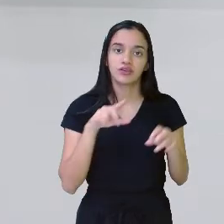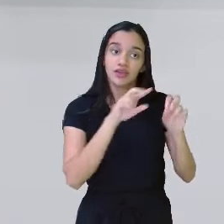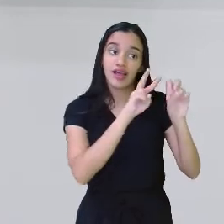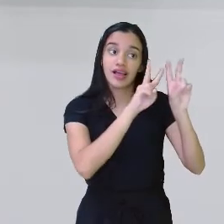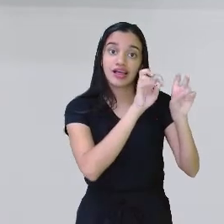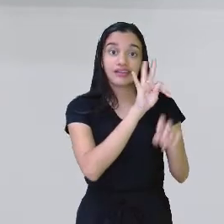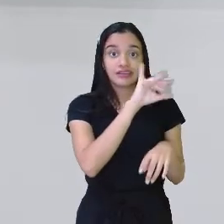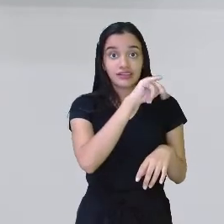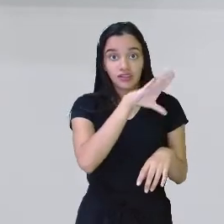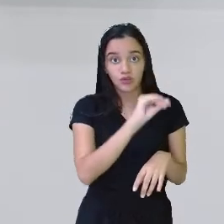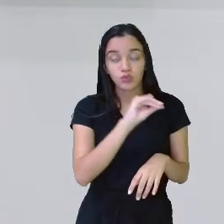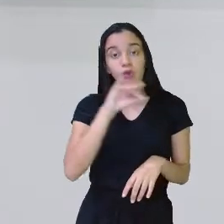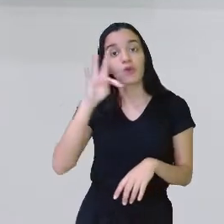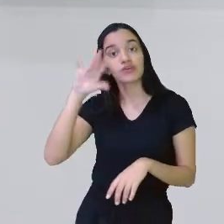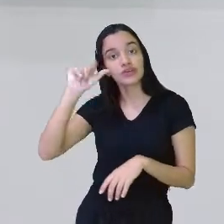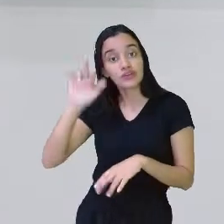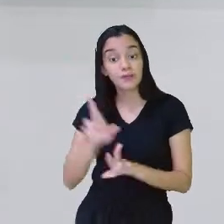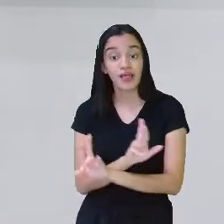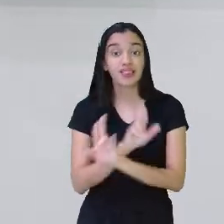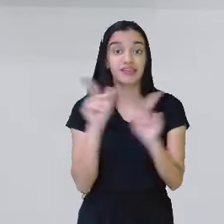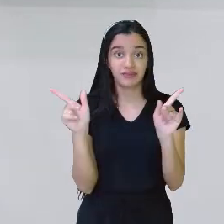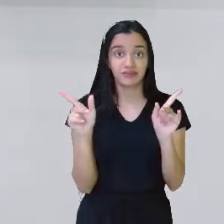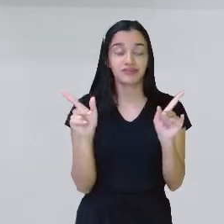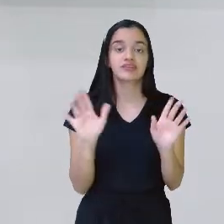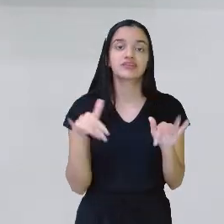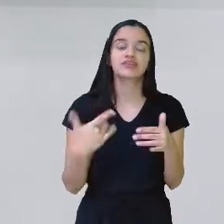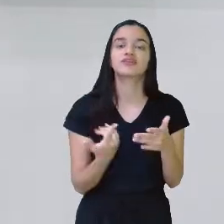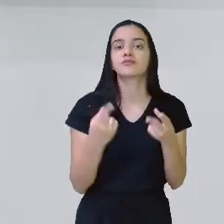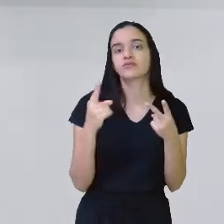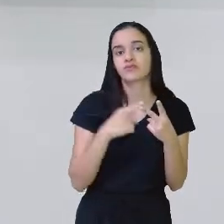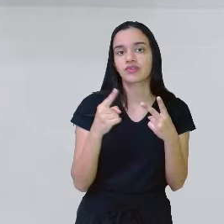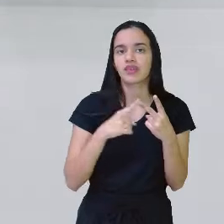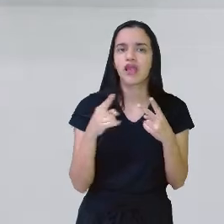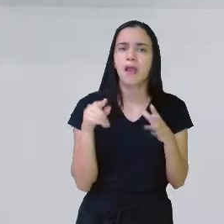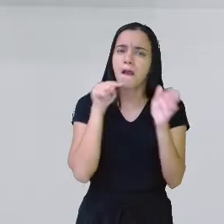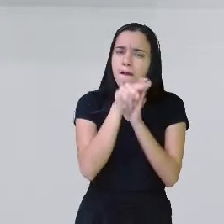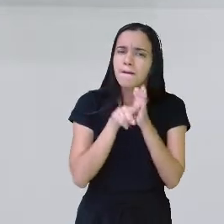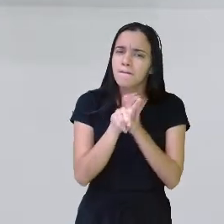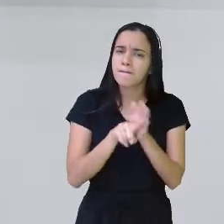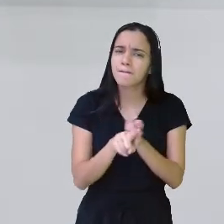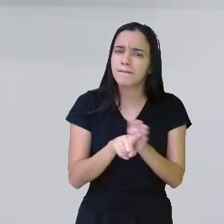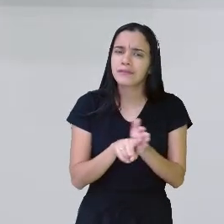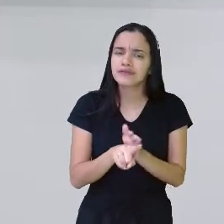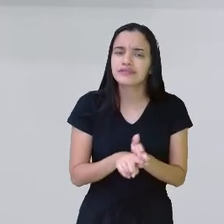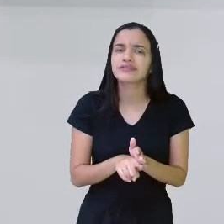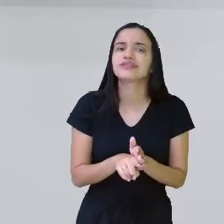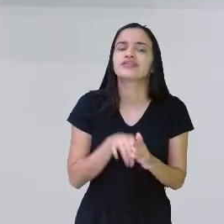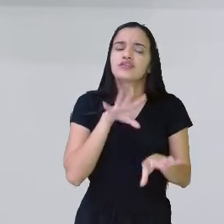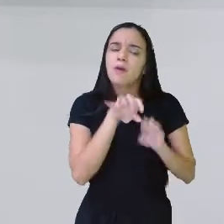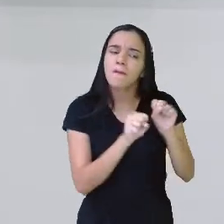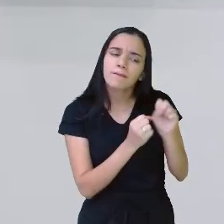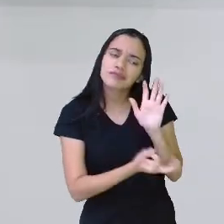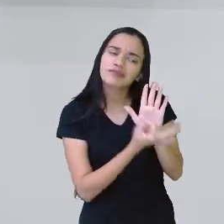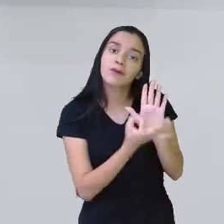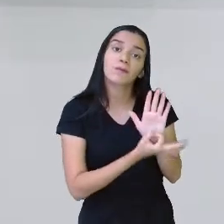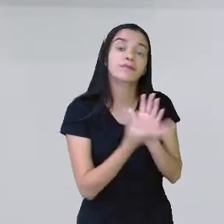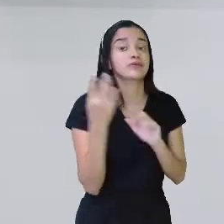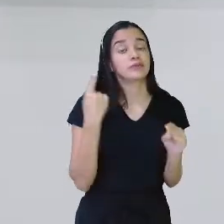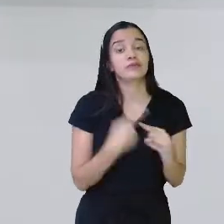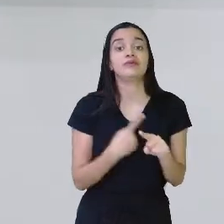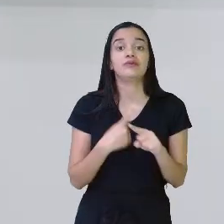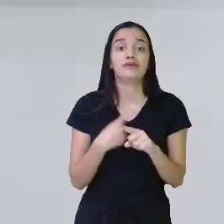coisas diferentes. Joia? E o segundo passo? Pesquisa e busca de argumento. Por